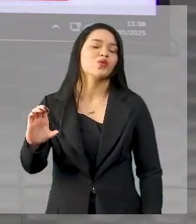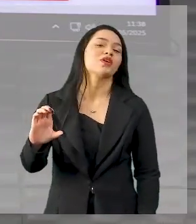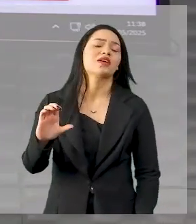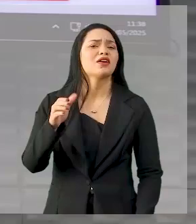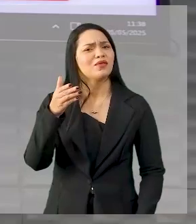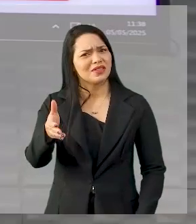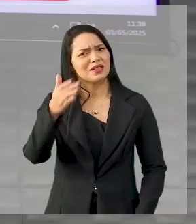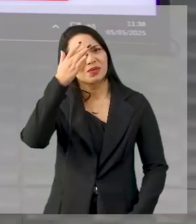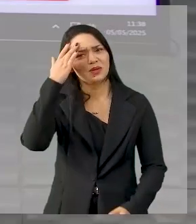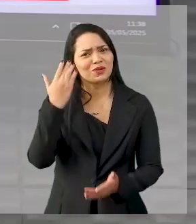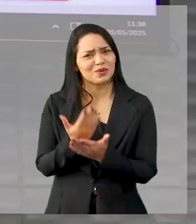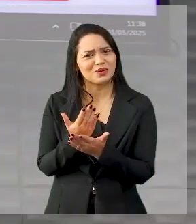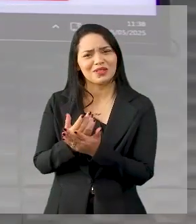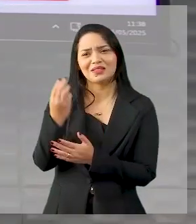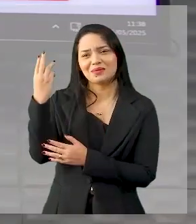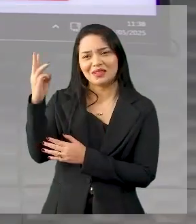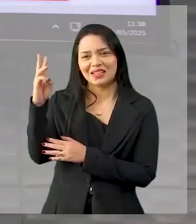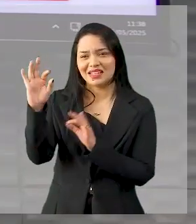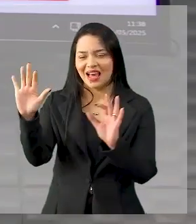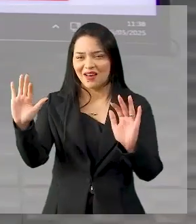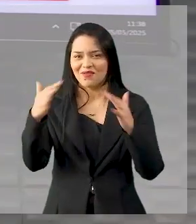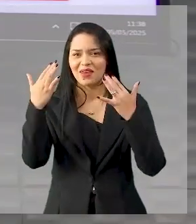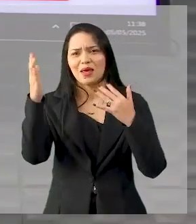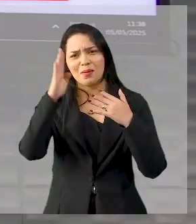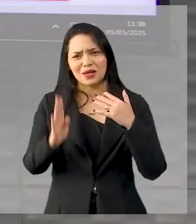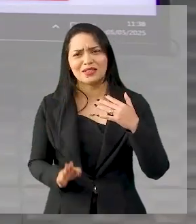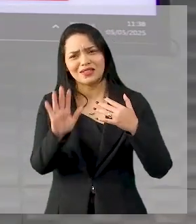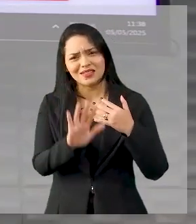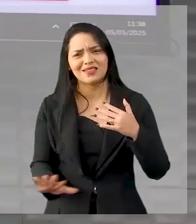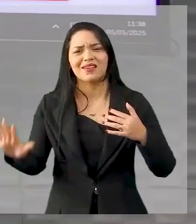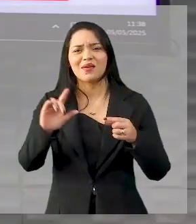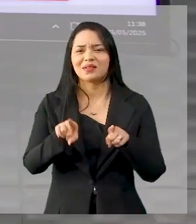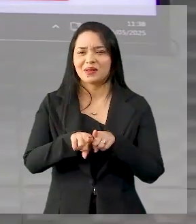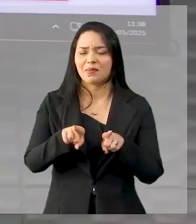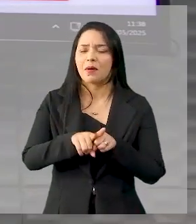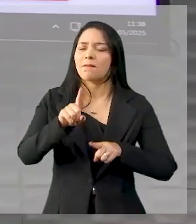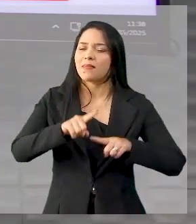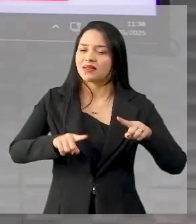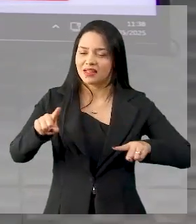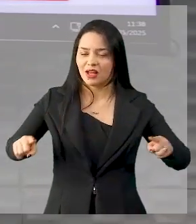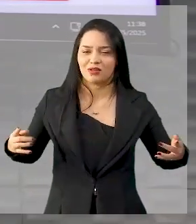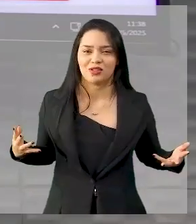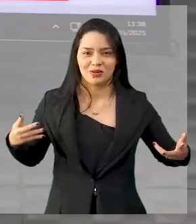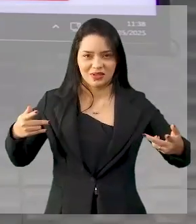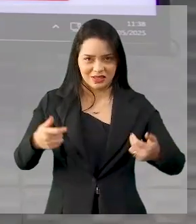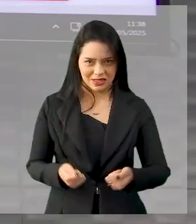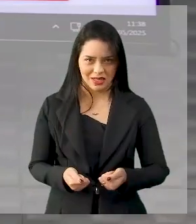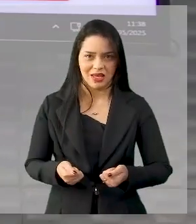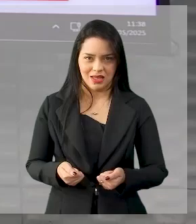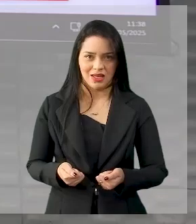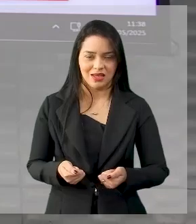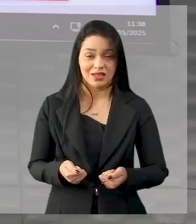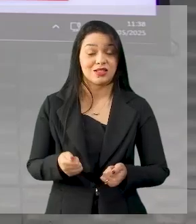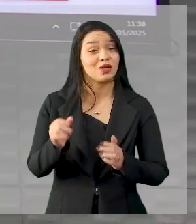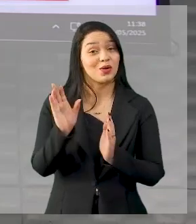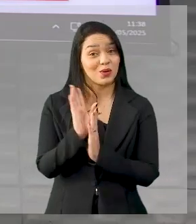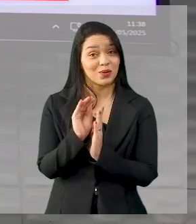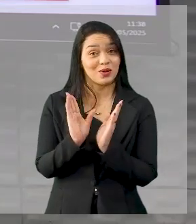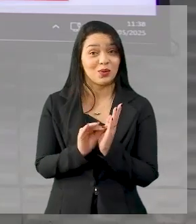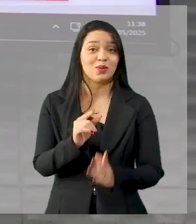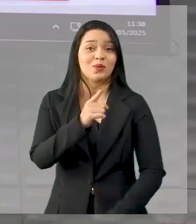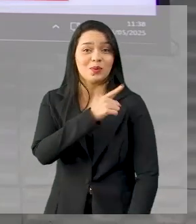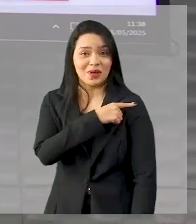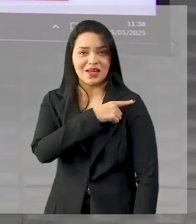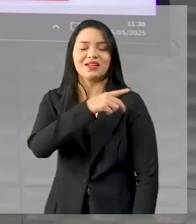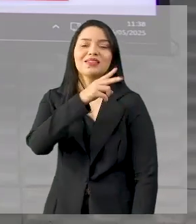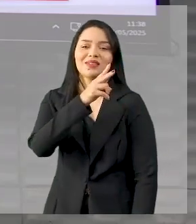estudante maranhense e quem estiver nos acompanhando aí a nível nacional, material de alta qualidade. Aulas centrais envolvendo conteúdos do